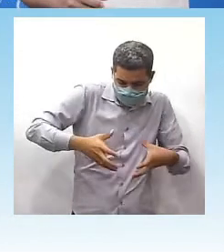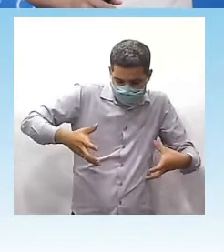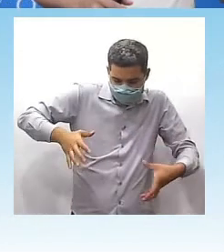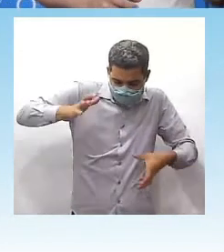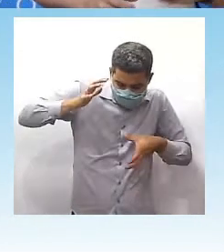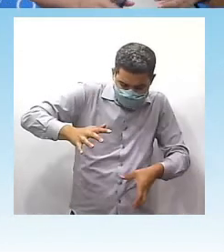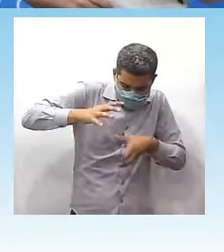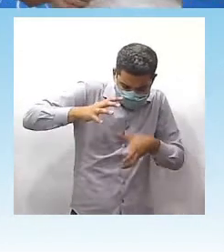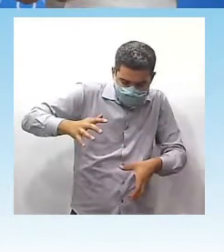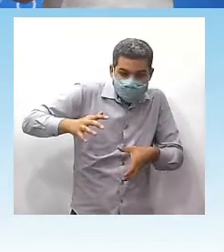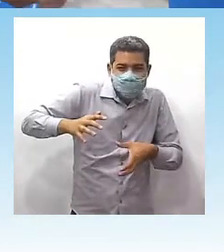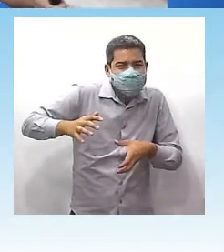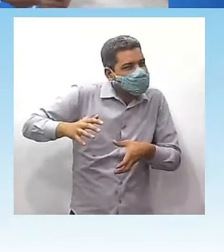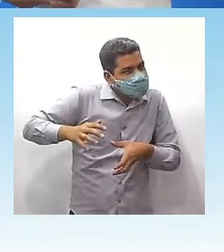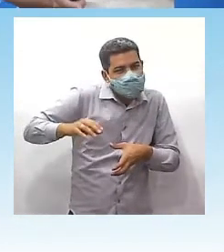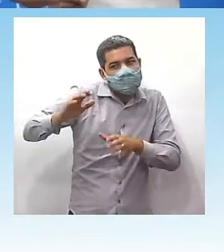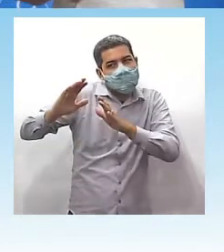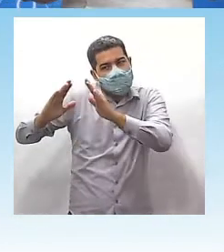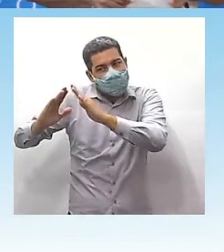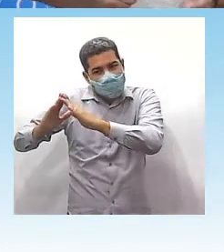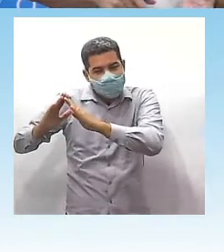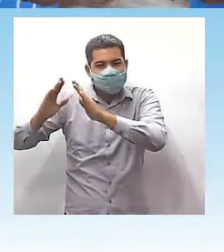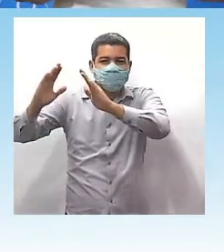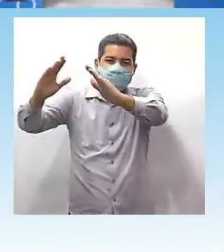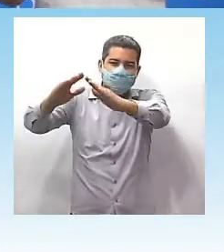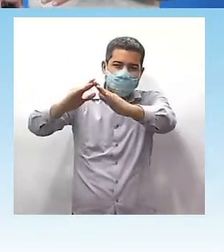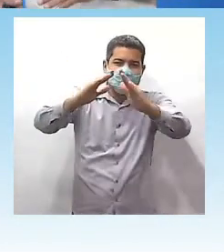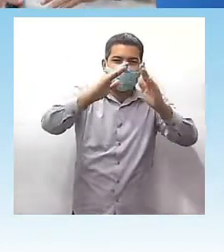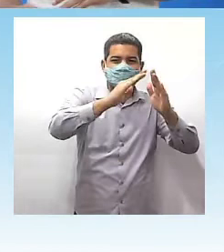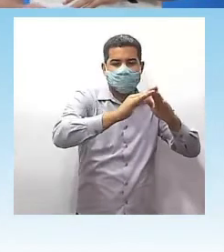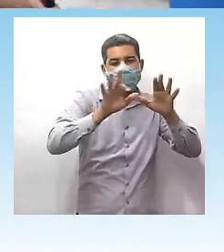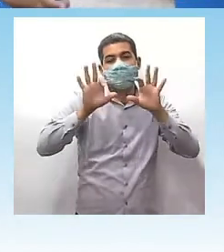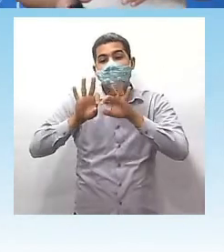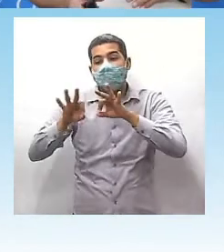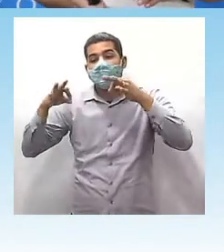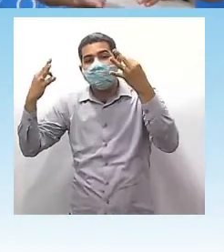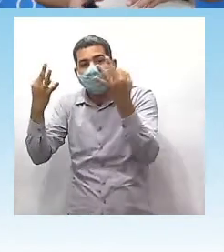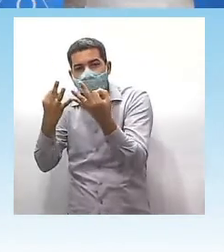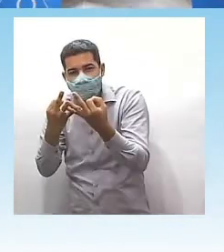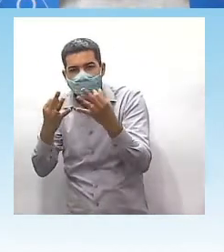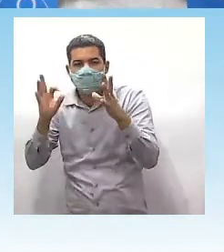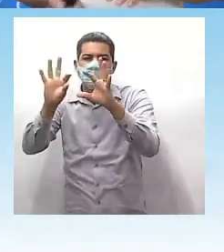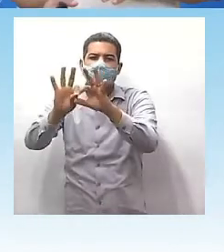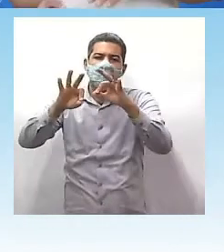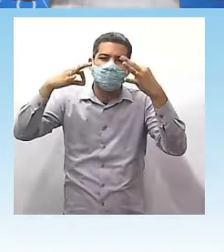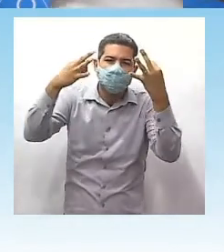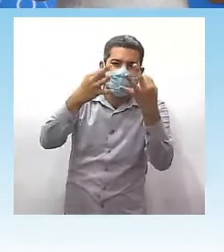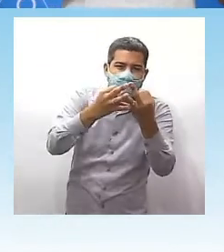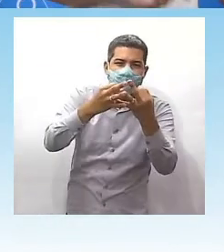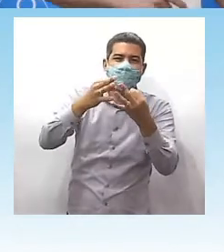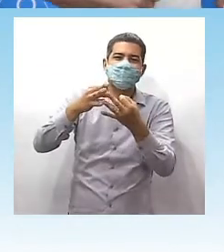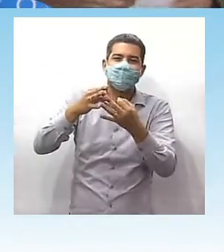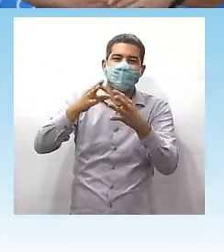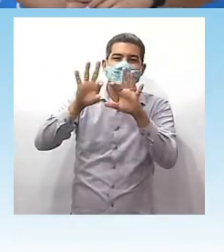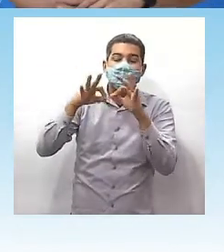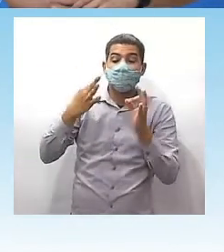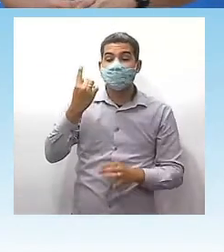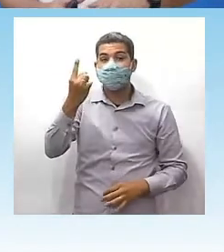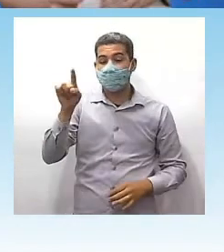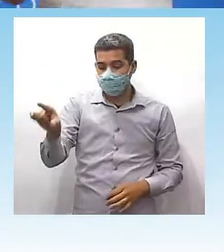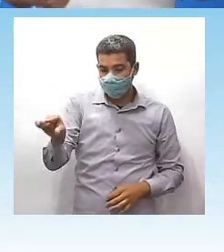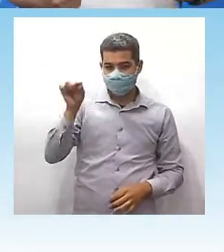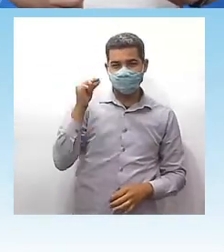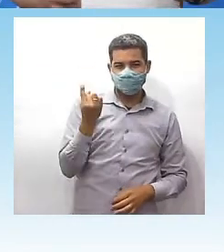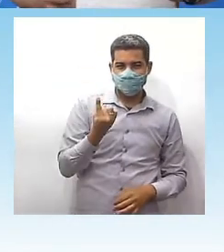casas, famílias. Aí agora eu vou fazer um sorteio entre grupos. Eu vou sortear uma pessoa daquela família,